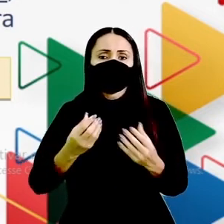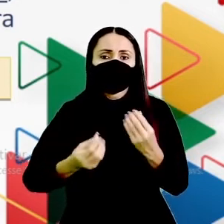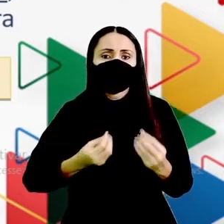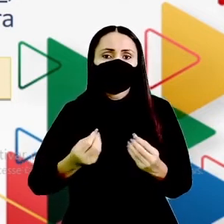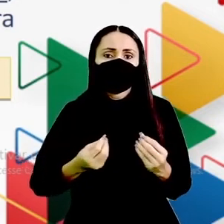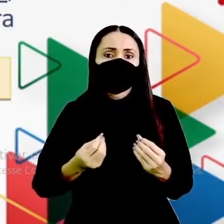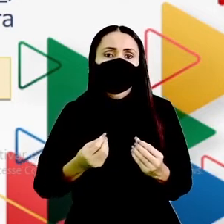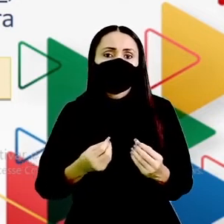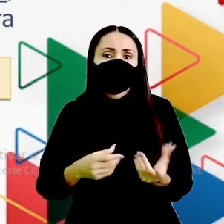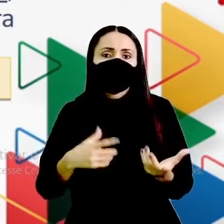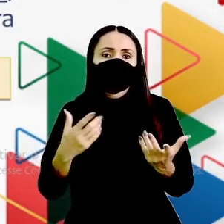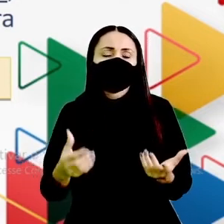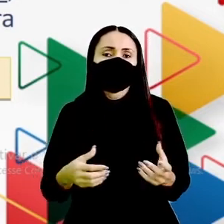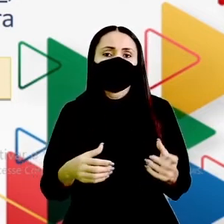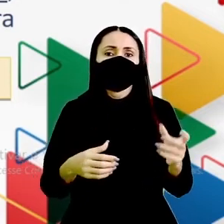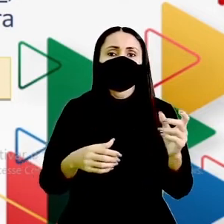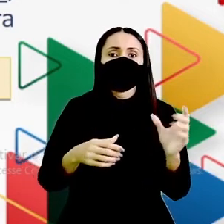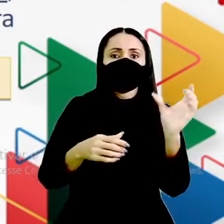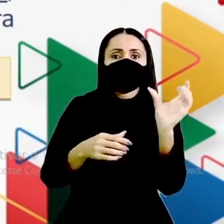armazéns,